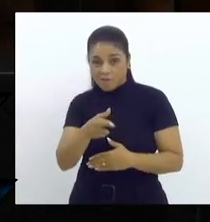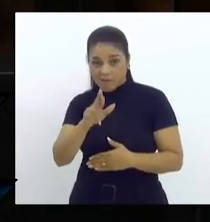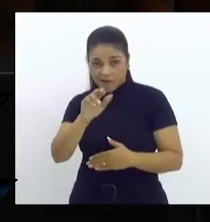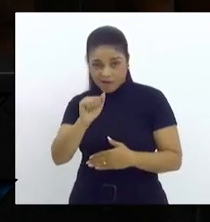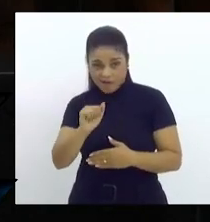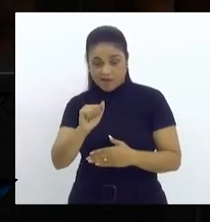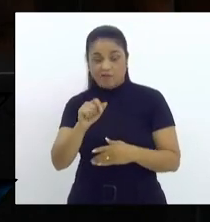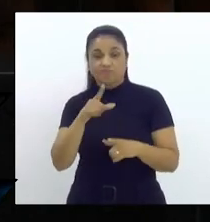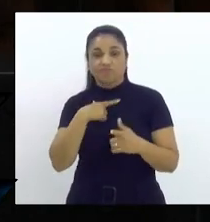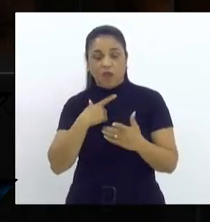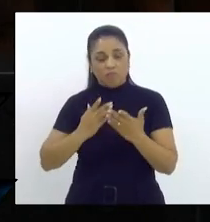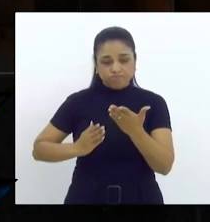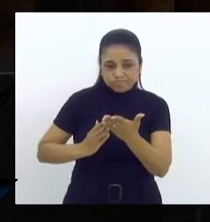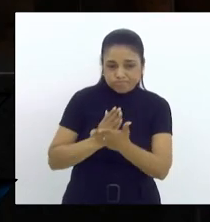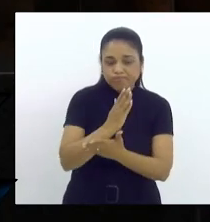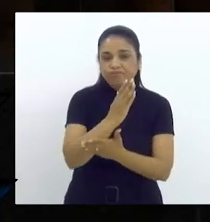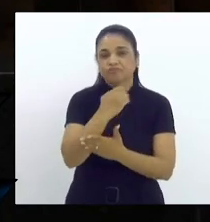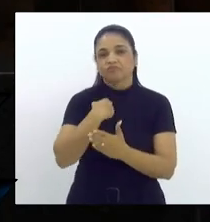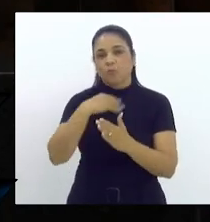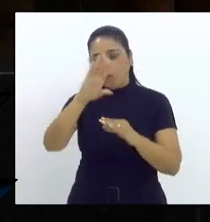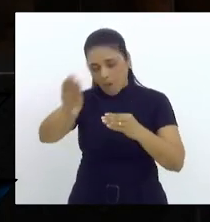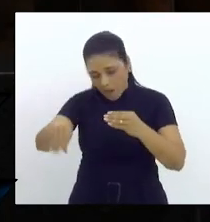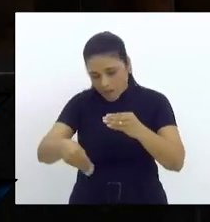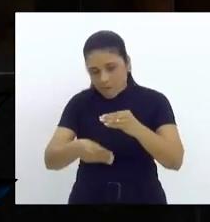emenda constitucional,